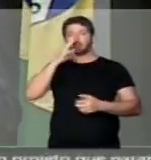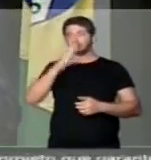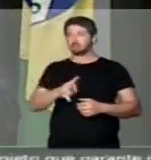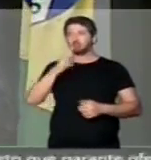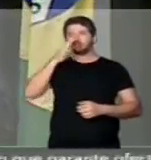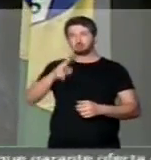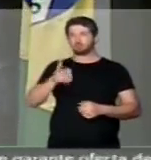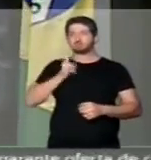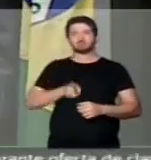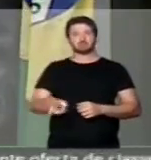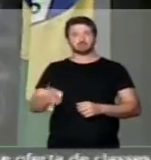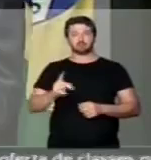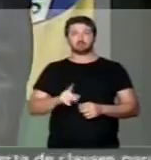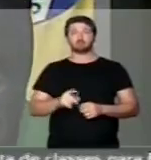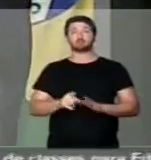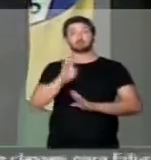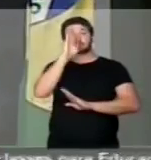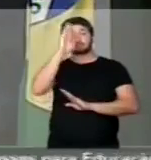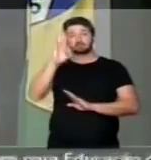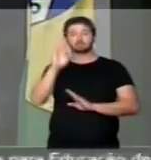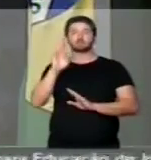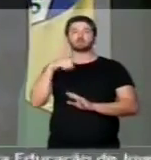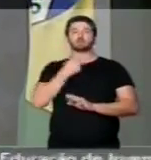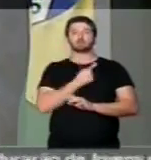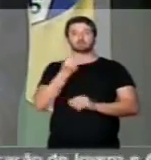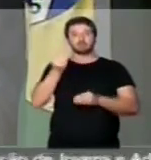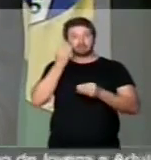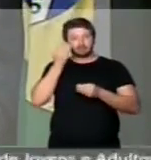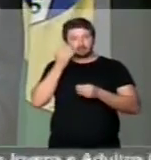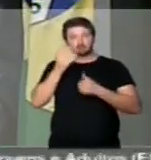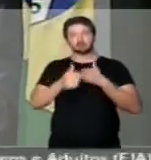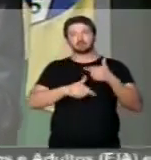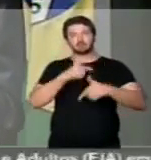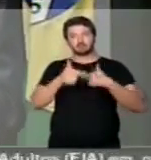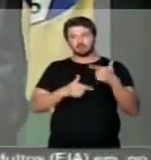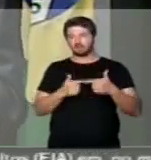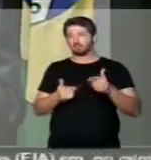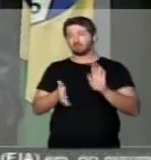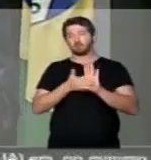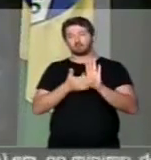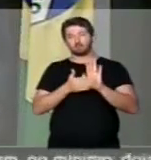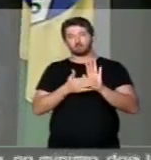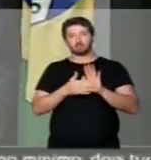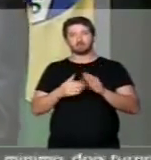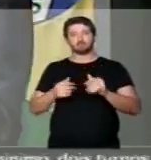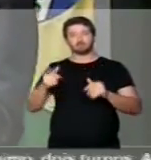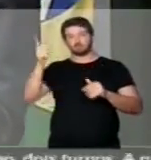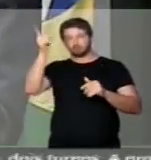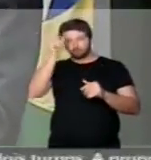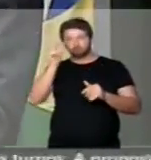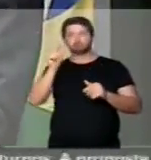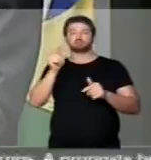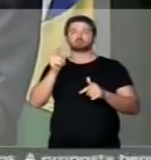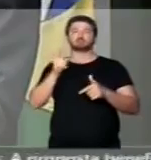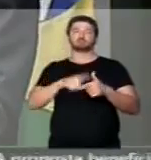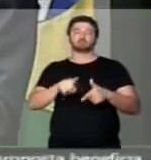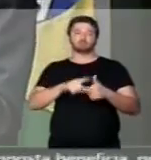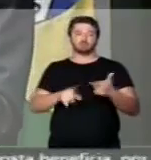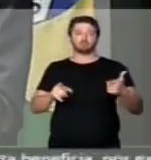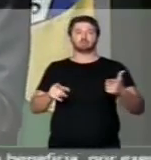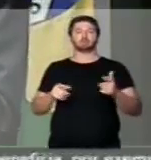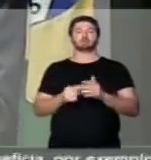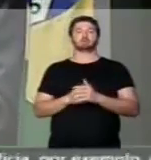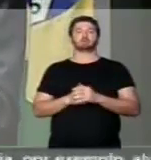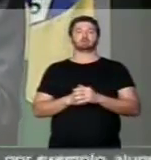denunciar, e sobre o qual temos tentado agir, propondo medidas saneadoras para o preenchimento de